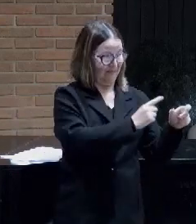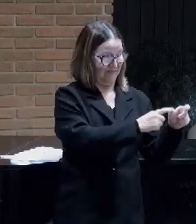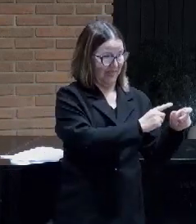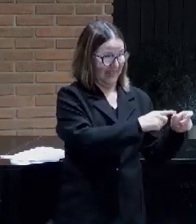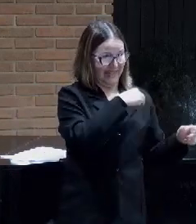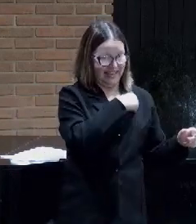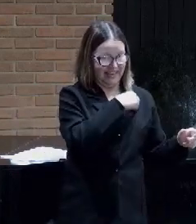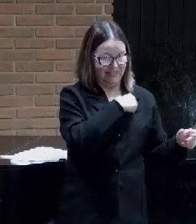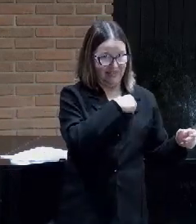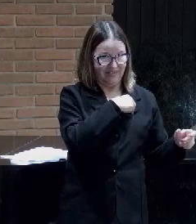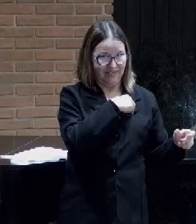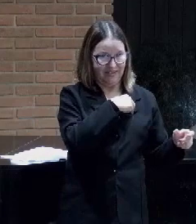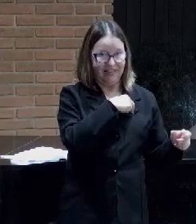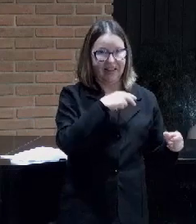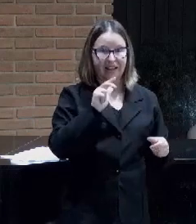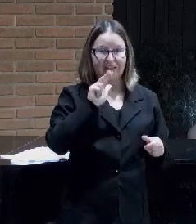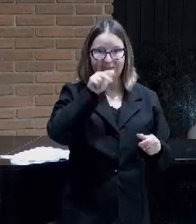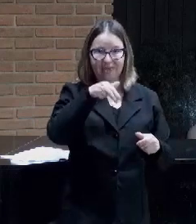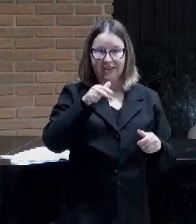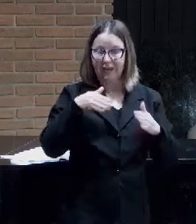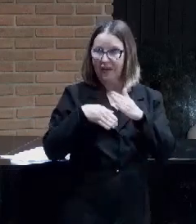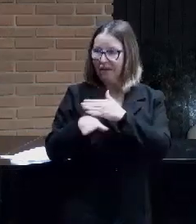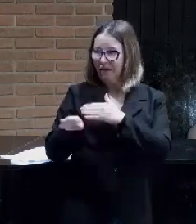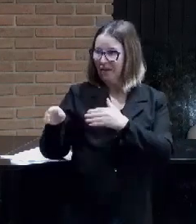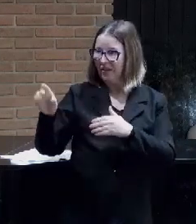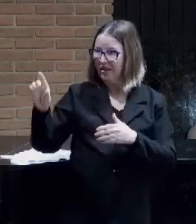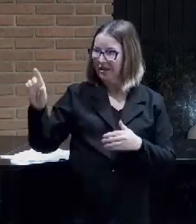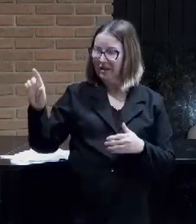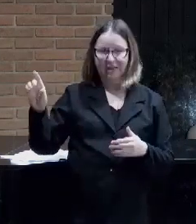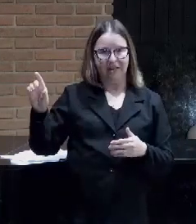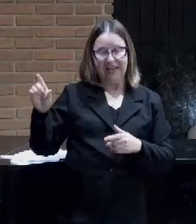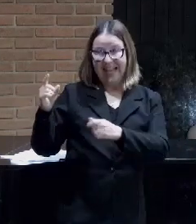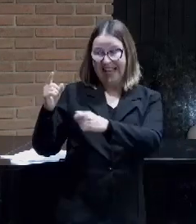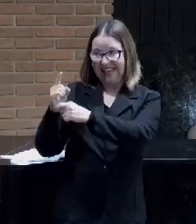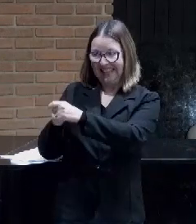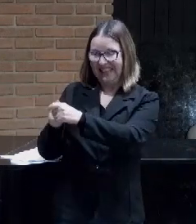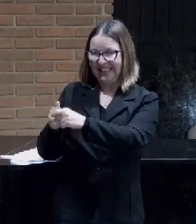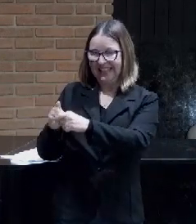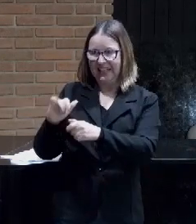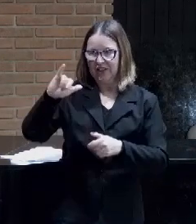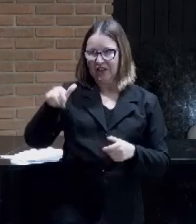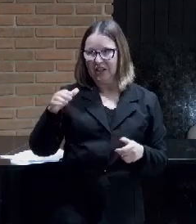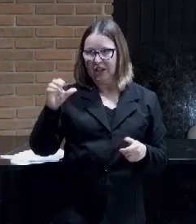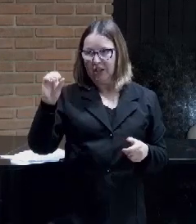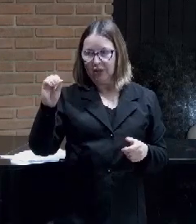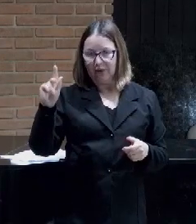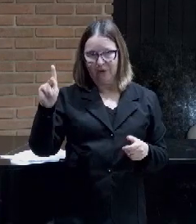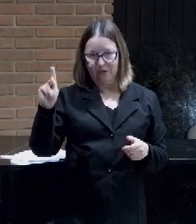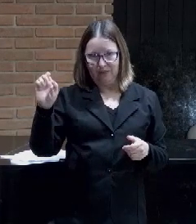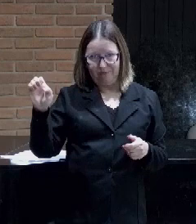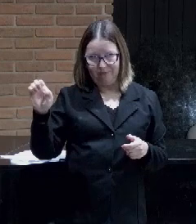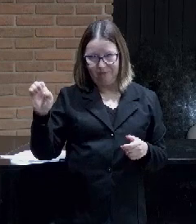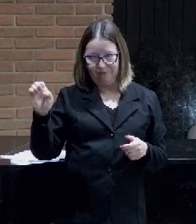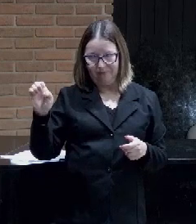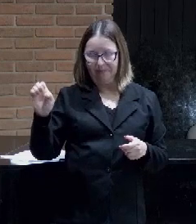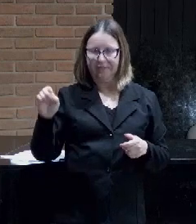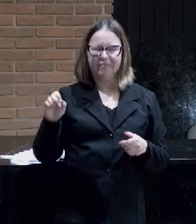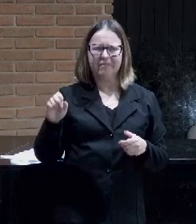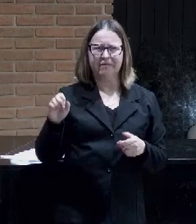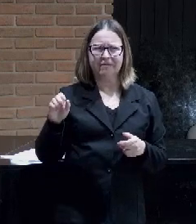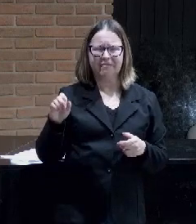que a cidade era. Tudo isso para tentar fugir da presença de Deus. Eu acho que Jonas talvez não tenha lido o